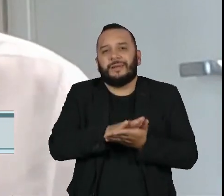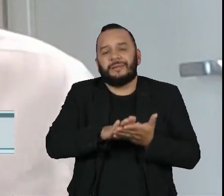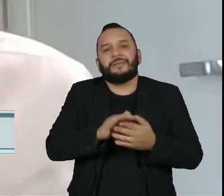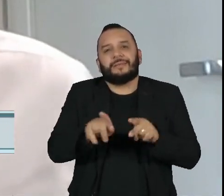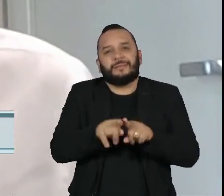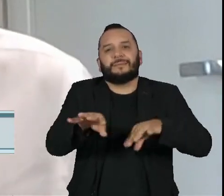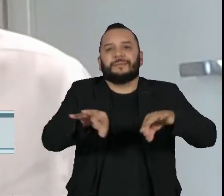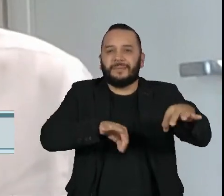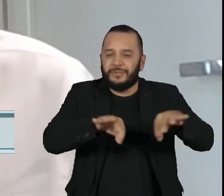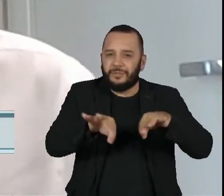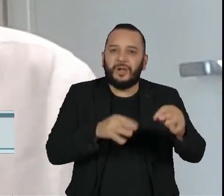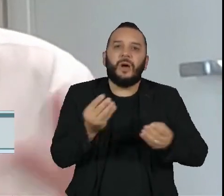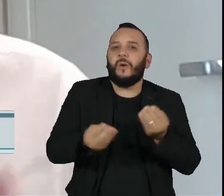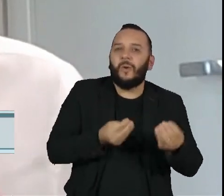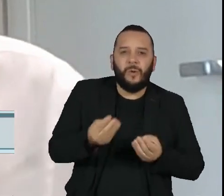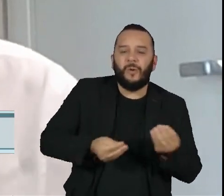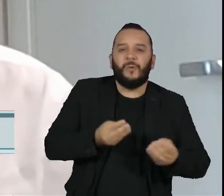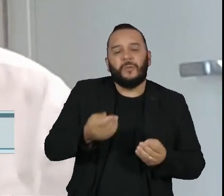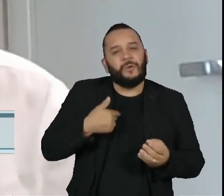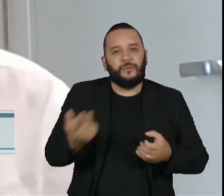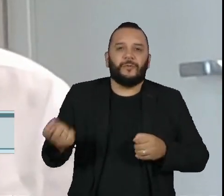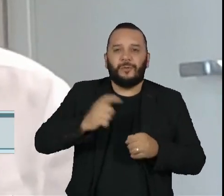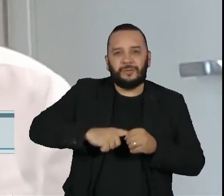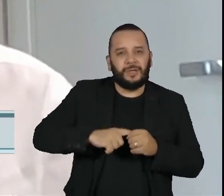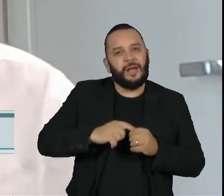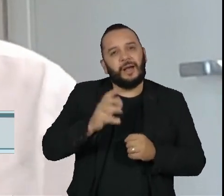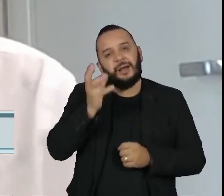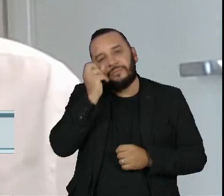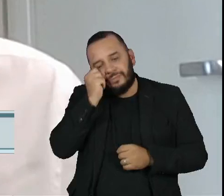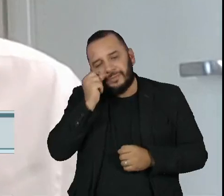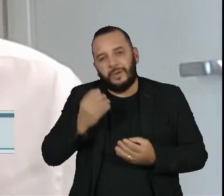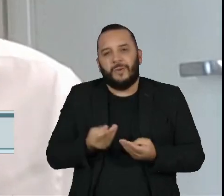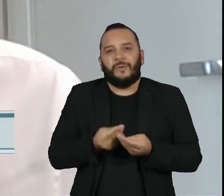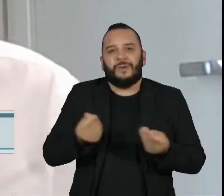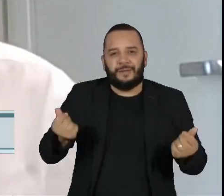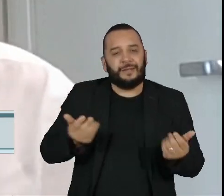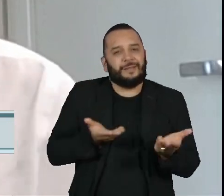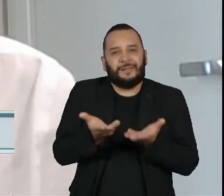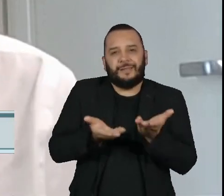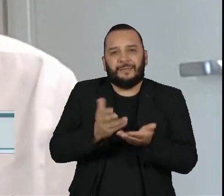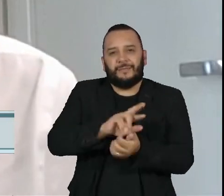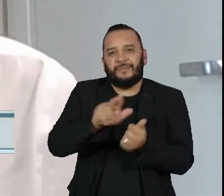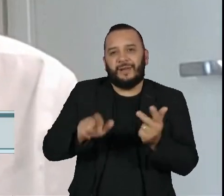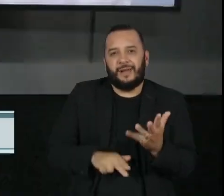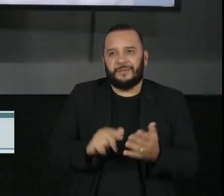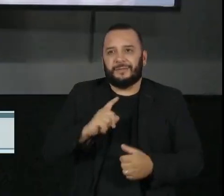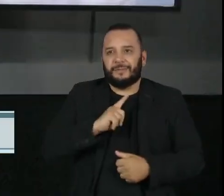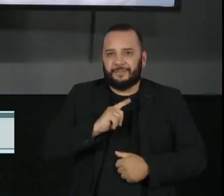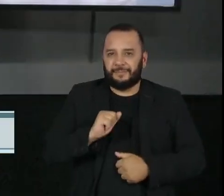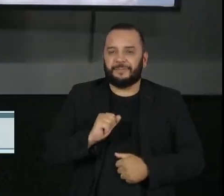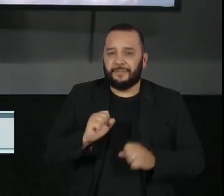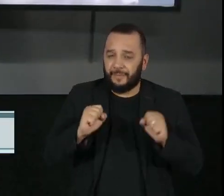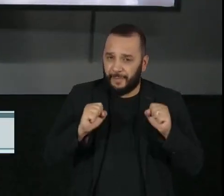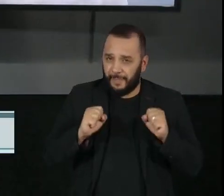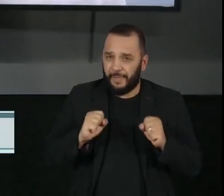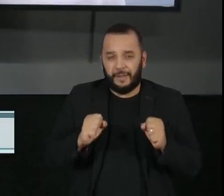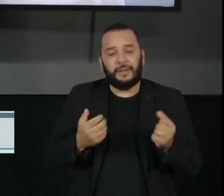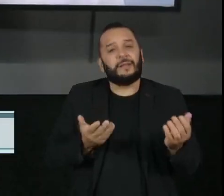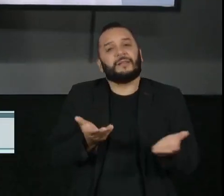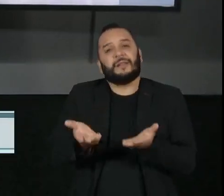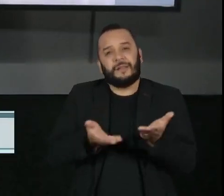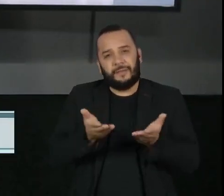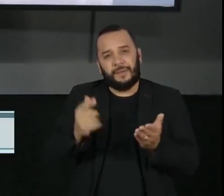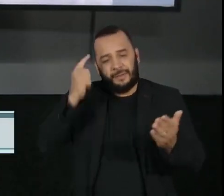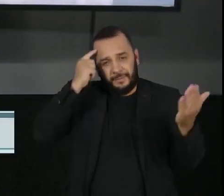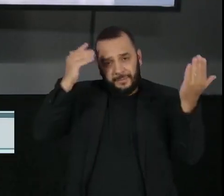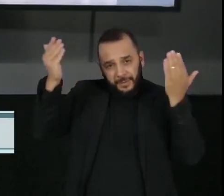planejar como que eu vou tentar retomar um sono de qualidade. E os tratamentos são vários. Pode ser um tratamento com psicoterapia,